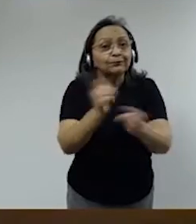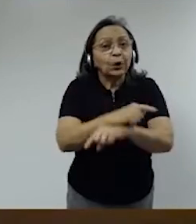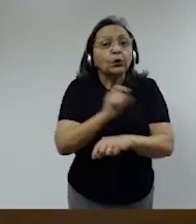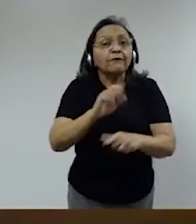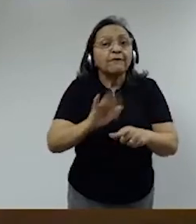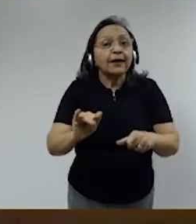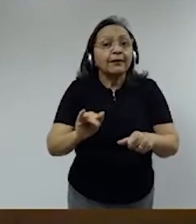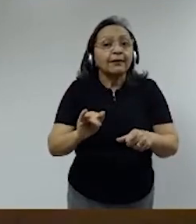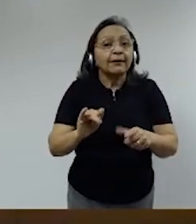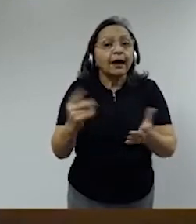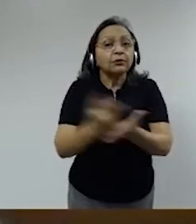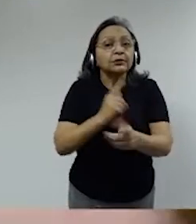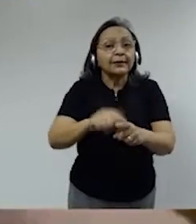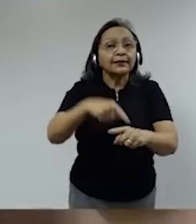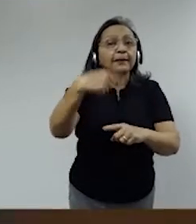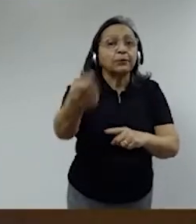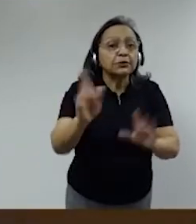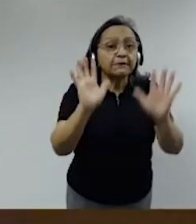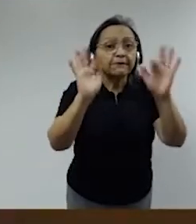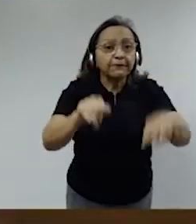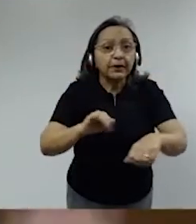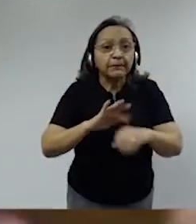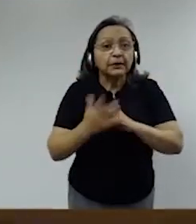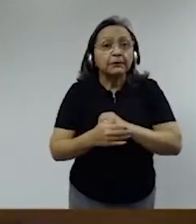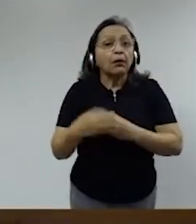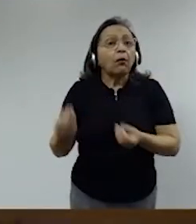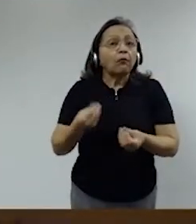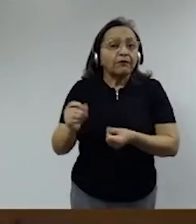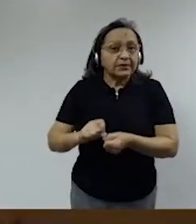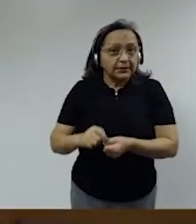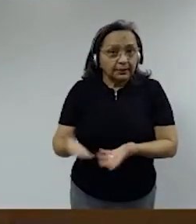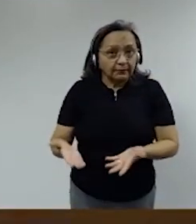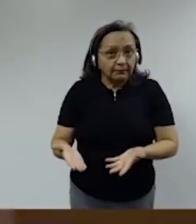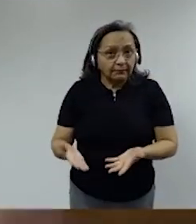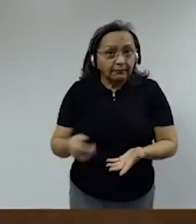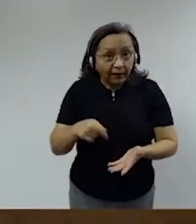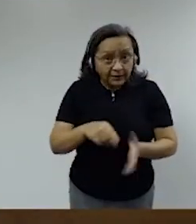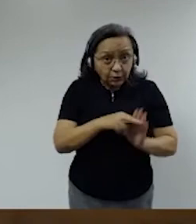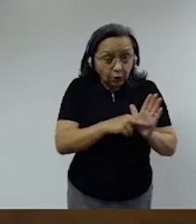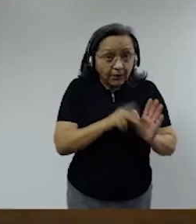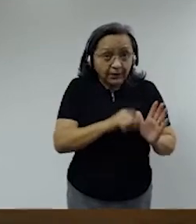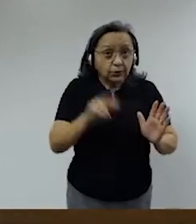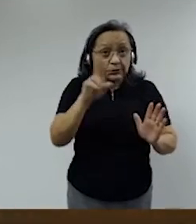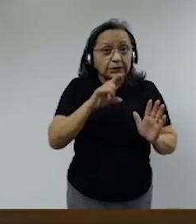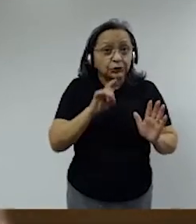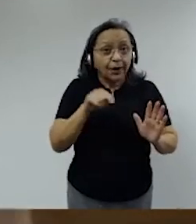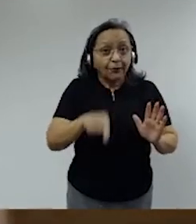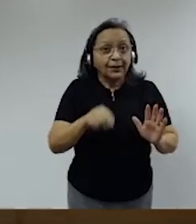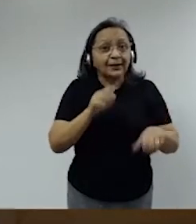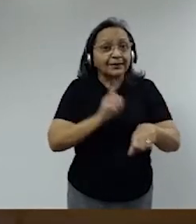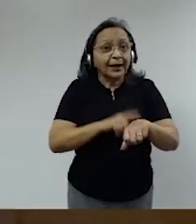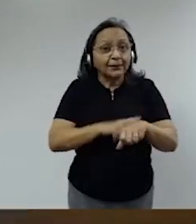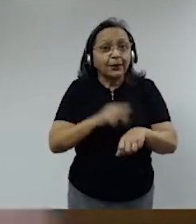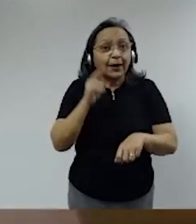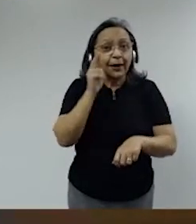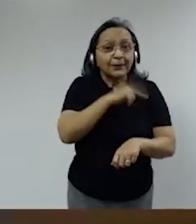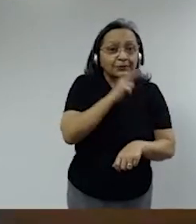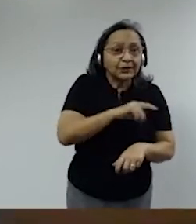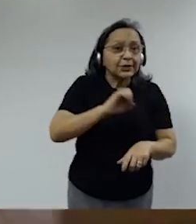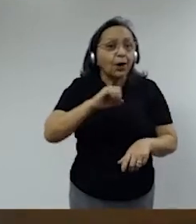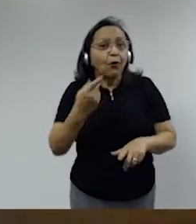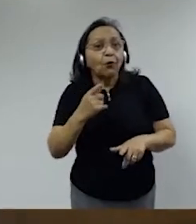maior liberdade de uso ou só em casos emergenciais e de urgência? Porque, afinal de contas, essa